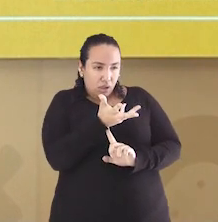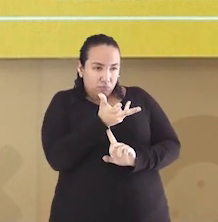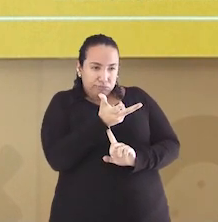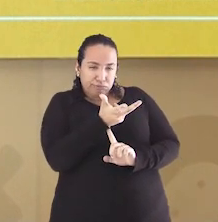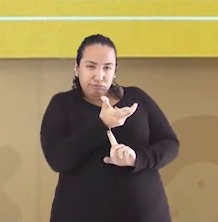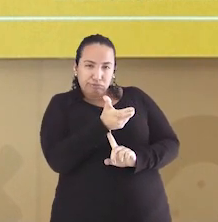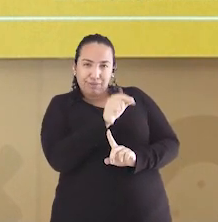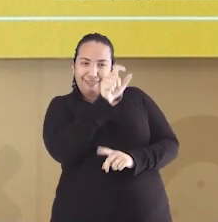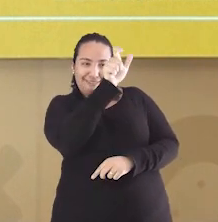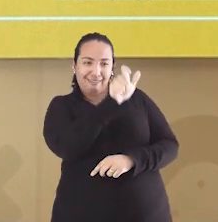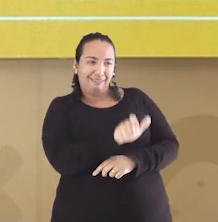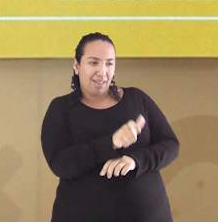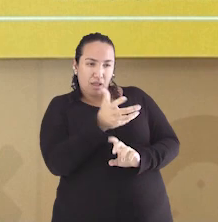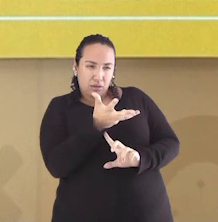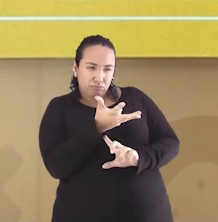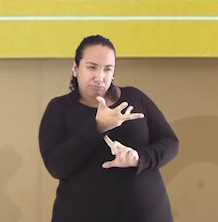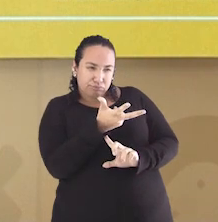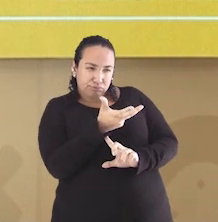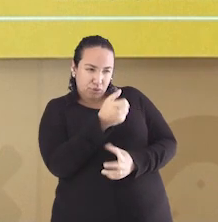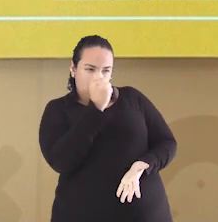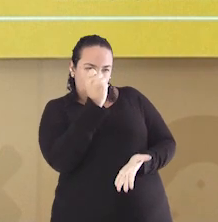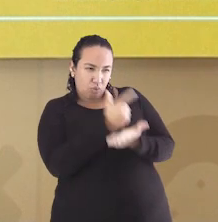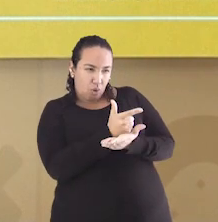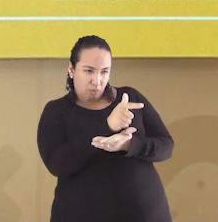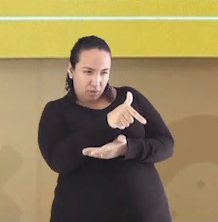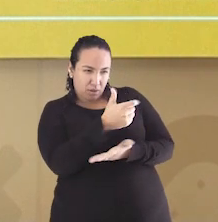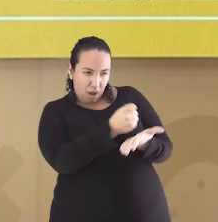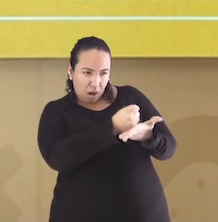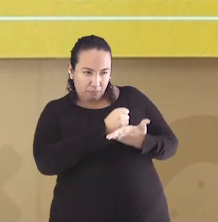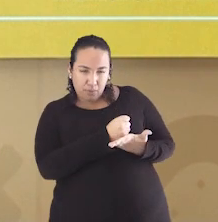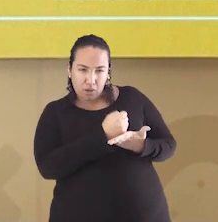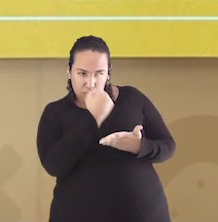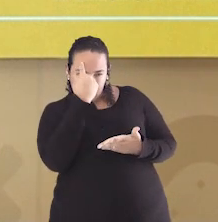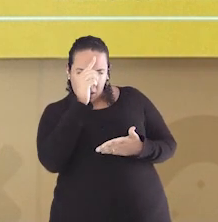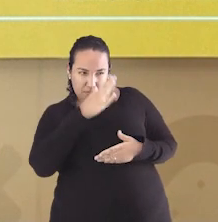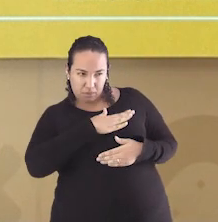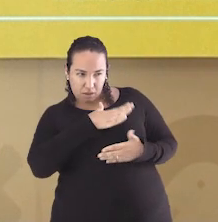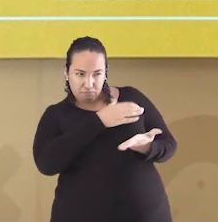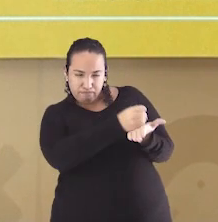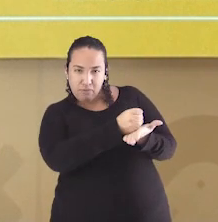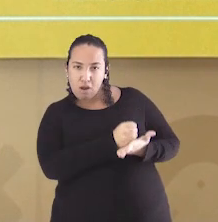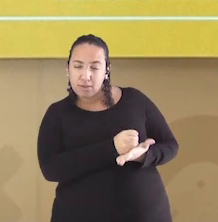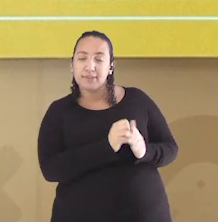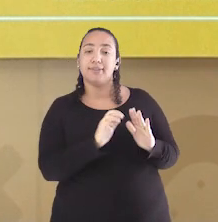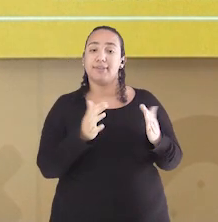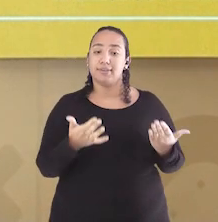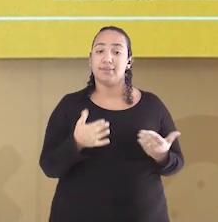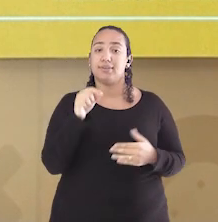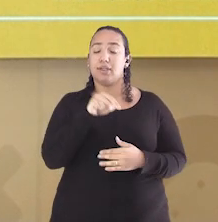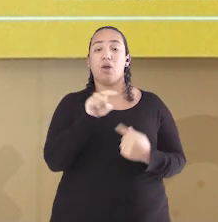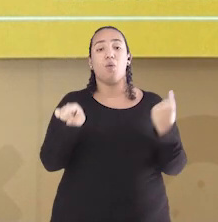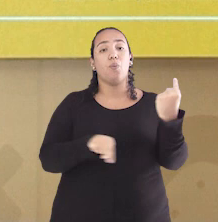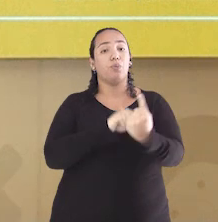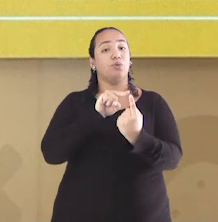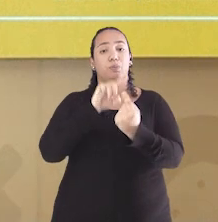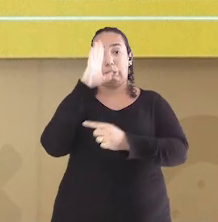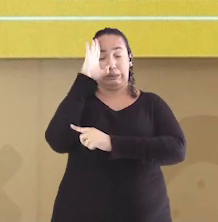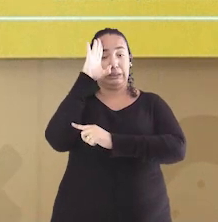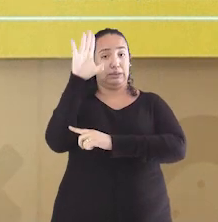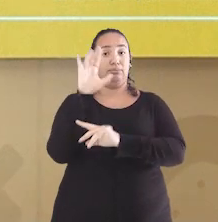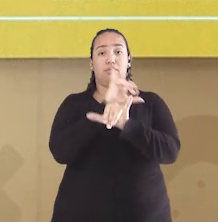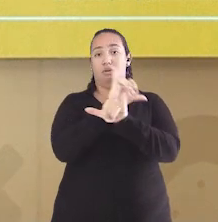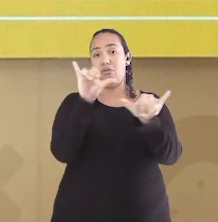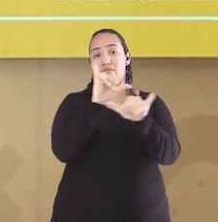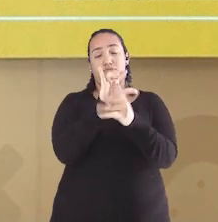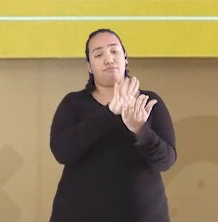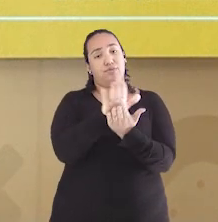dizer, convencer o leitor a comprar essa ideia. Uma vez que esse é o objetivo principal